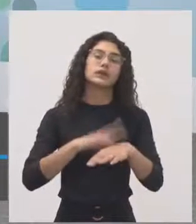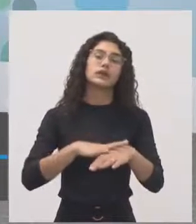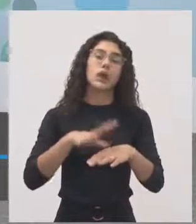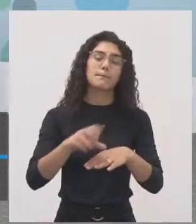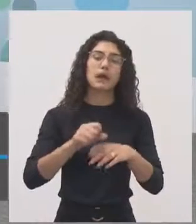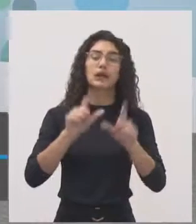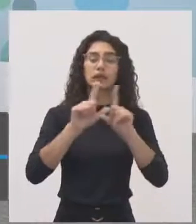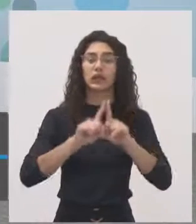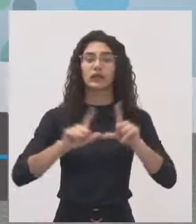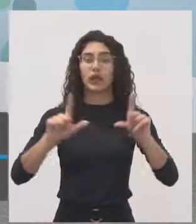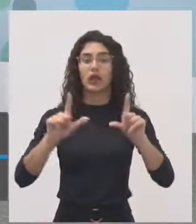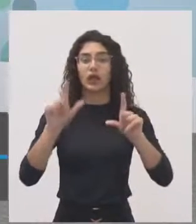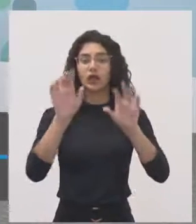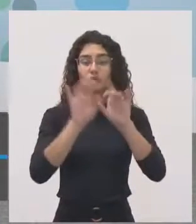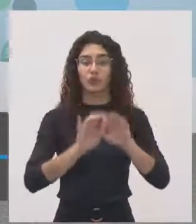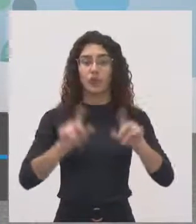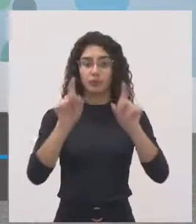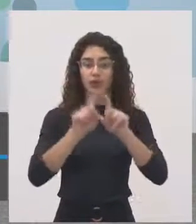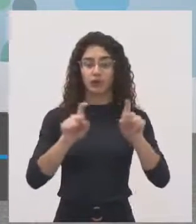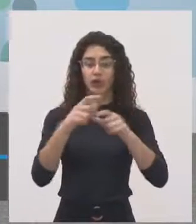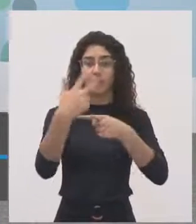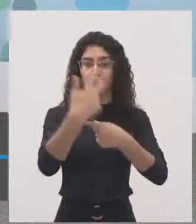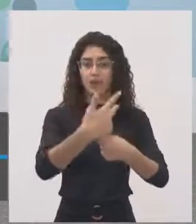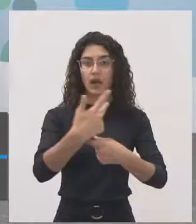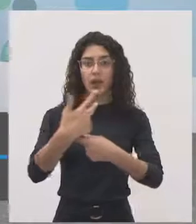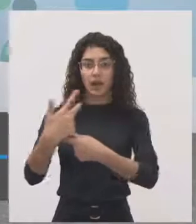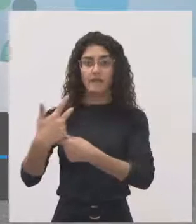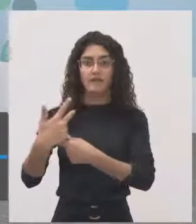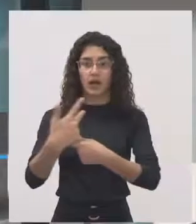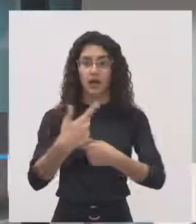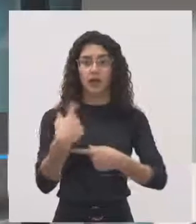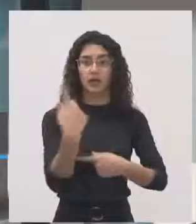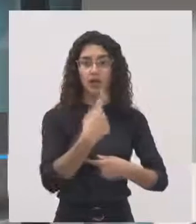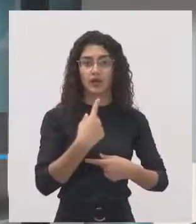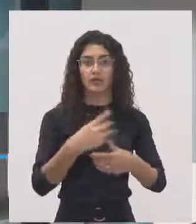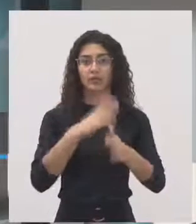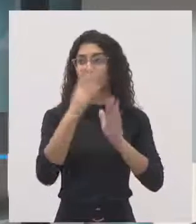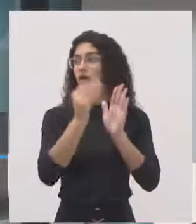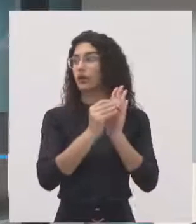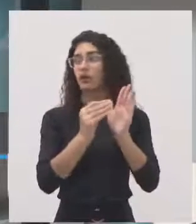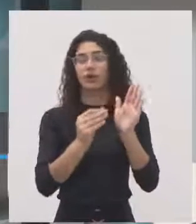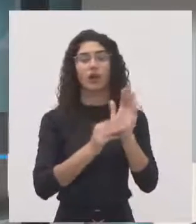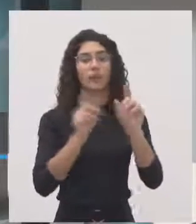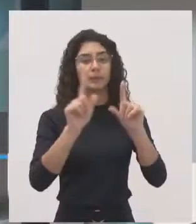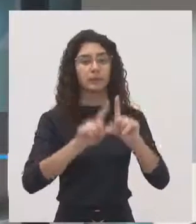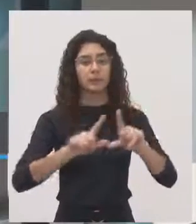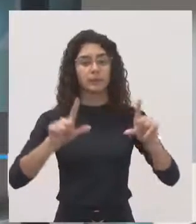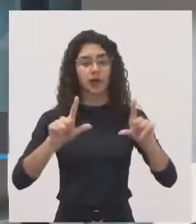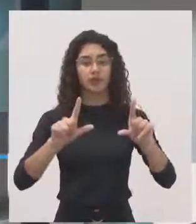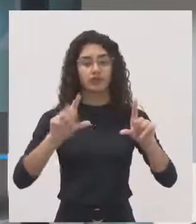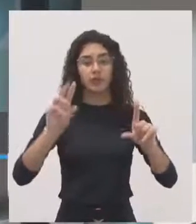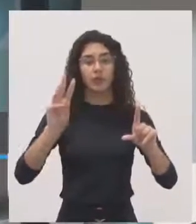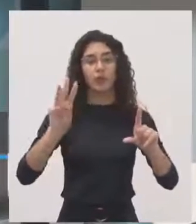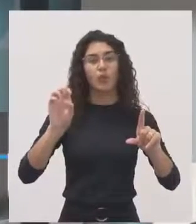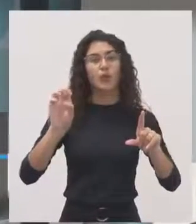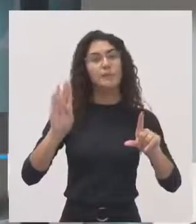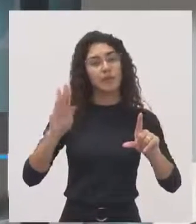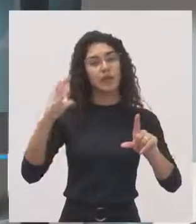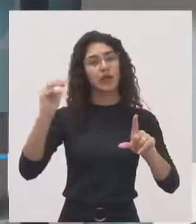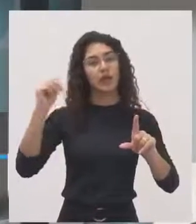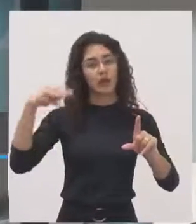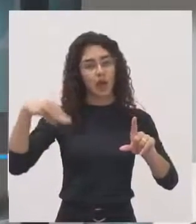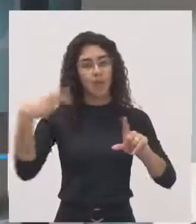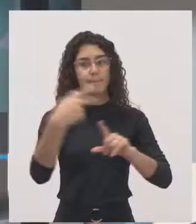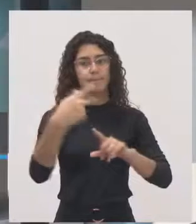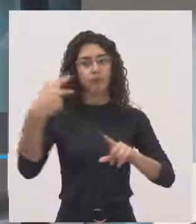da tela do computador, né? Da gente gravar a nossa tela, colocar a nossa imagem com a webcam do lado, né? A gente coloca a gente